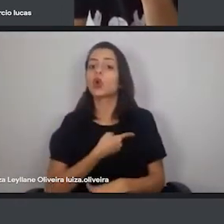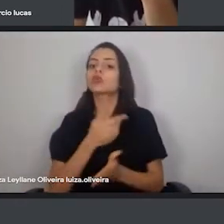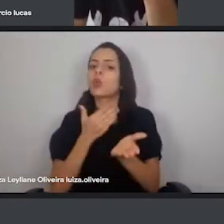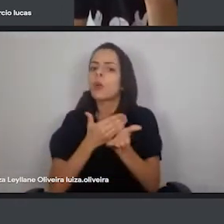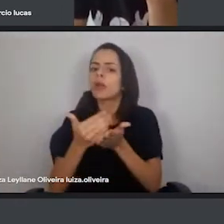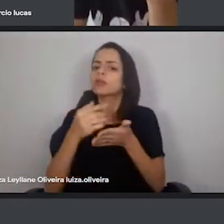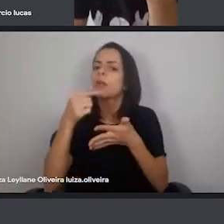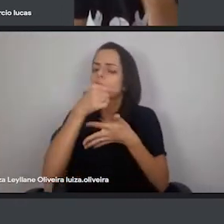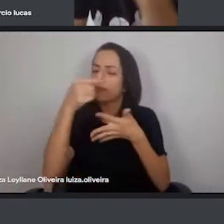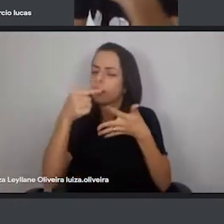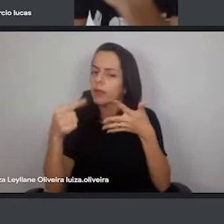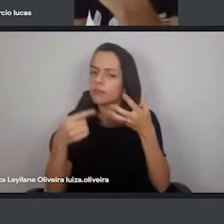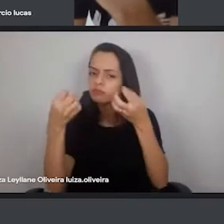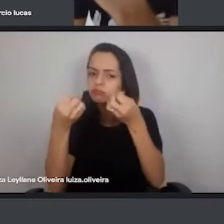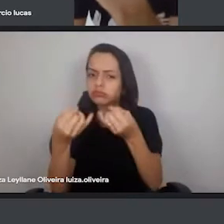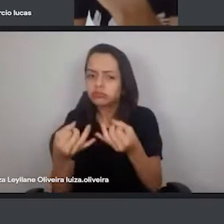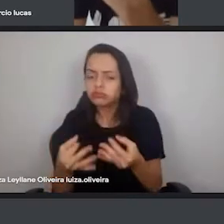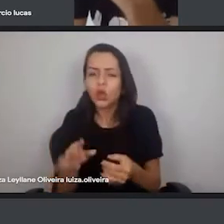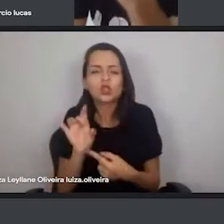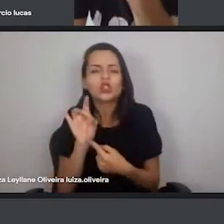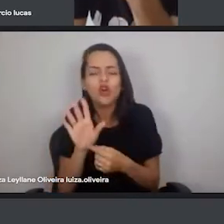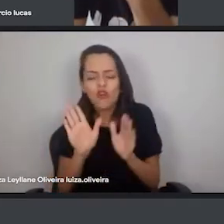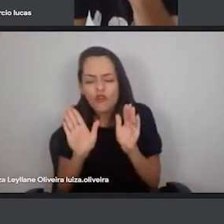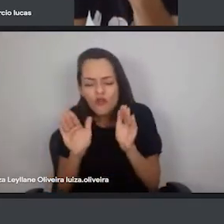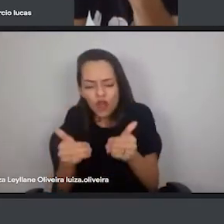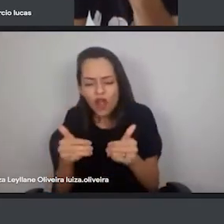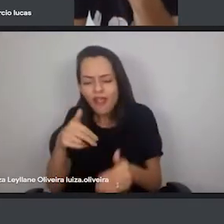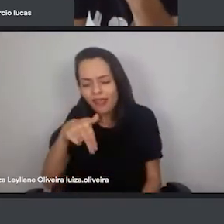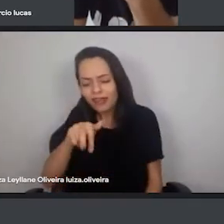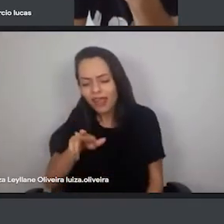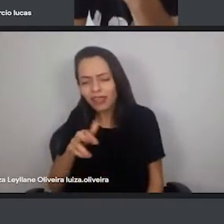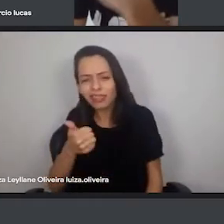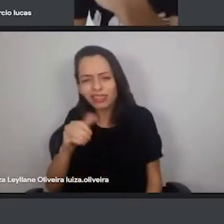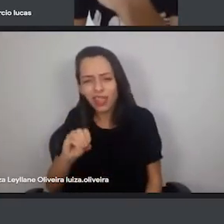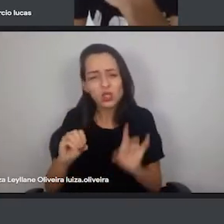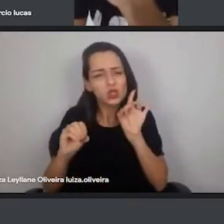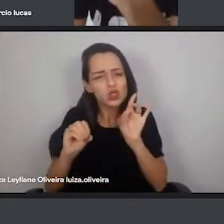pontos, não exclusivamente em NR10.